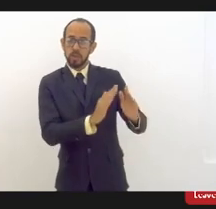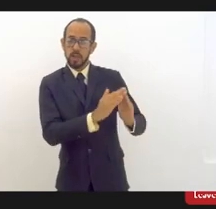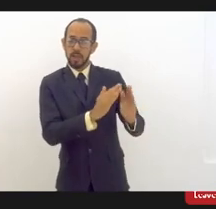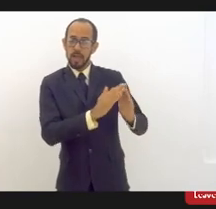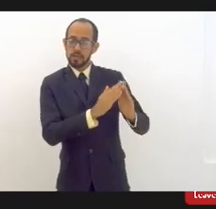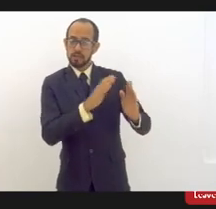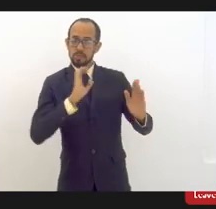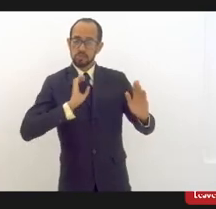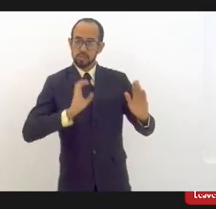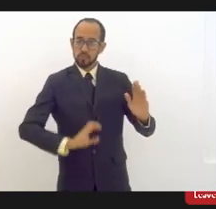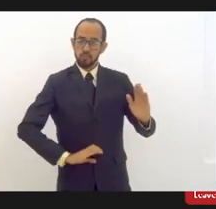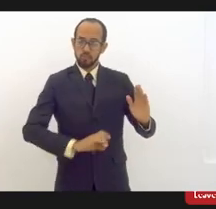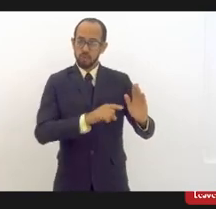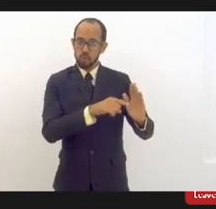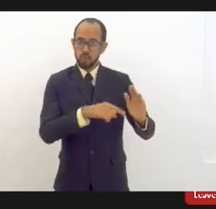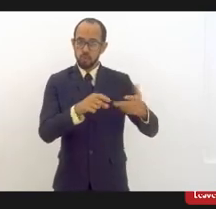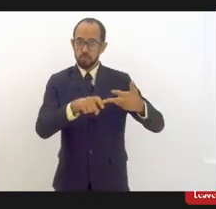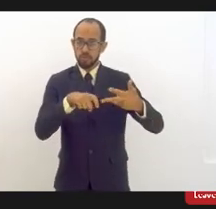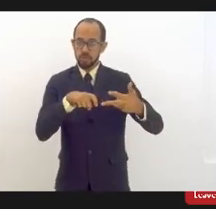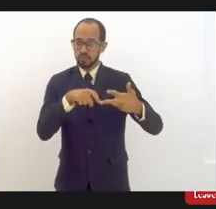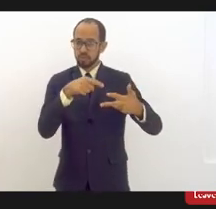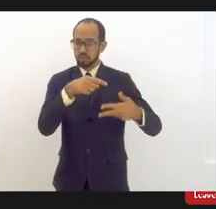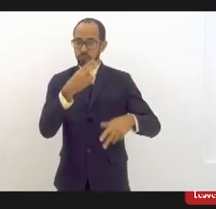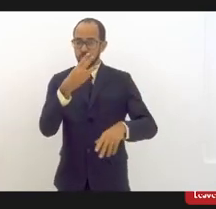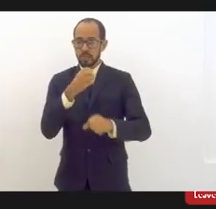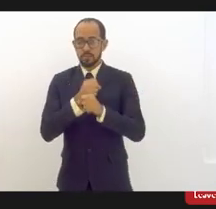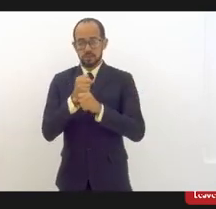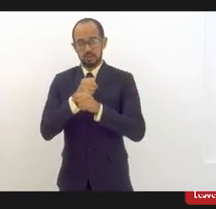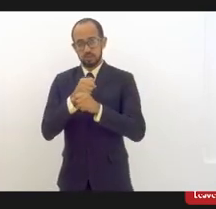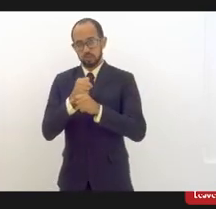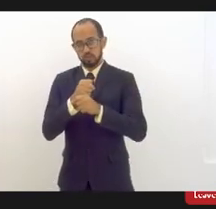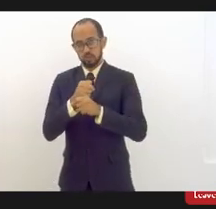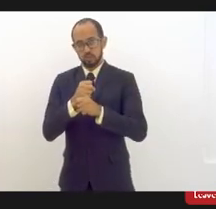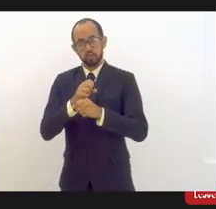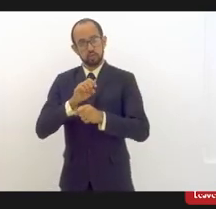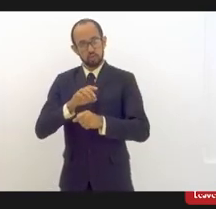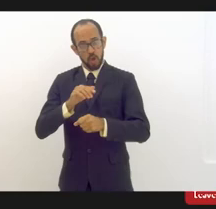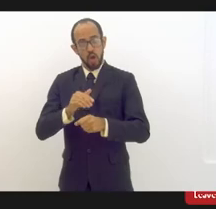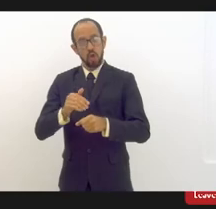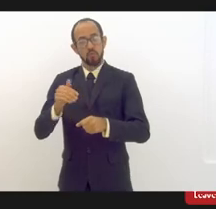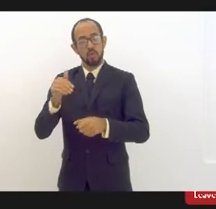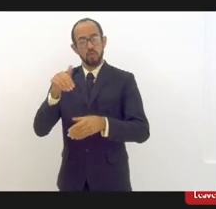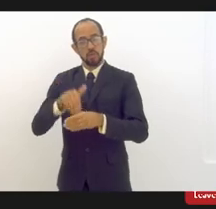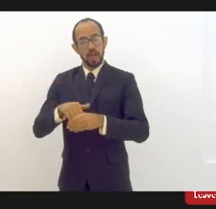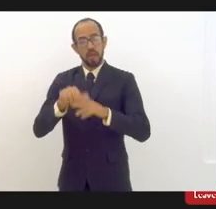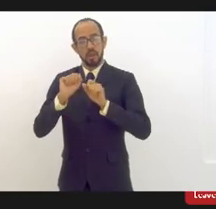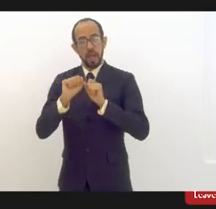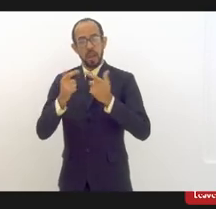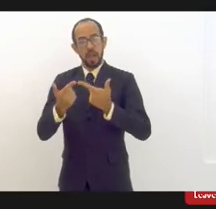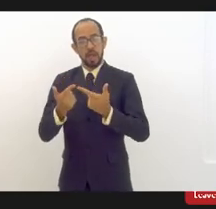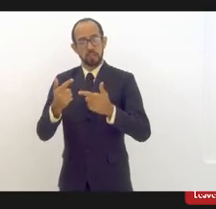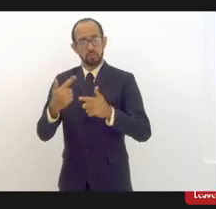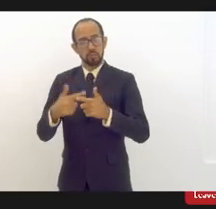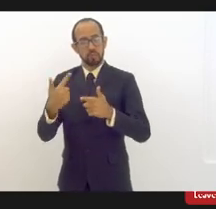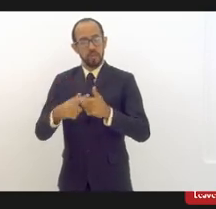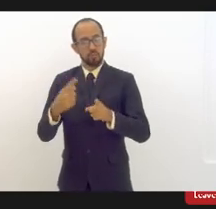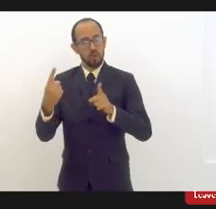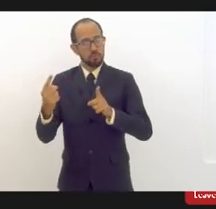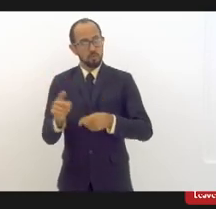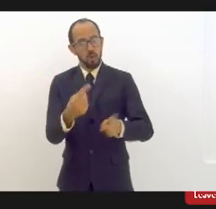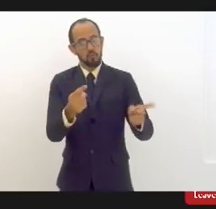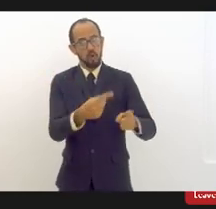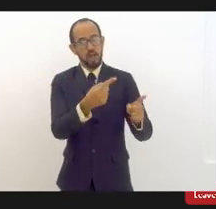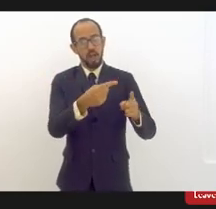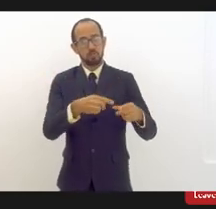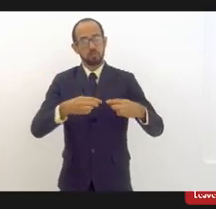Civil do Poder Executivo por 3 anos. E só caminhou para a LERJ porque foi provocado pelo Ministério